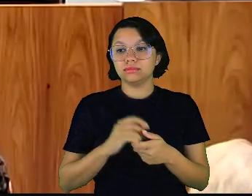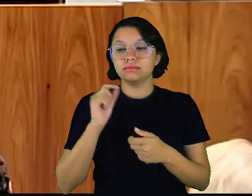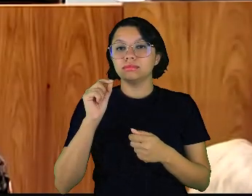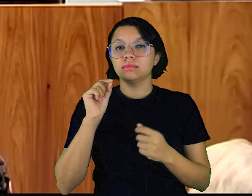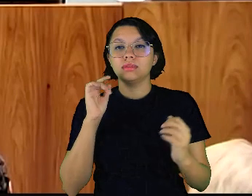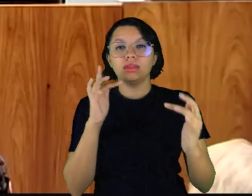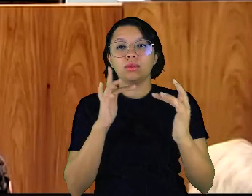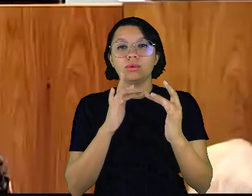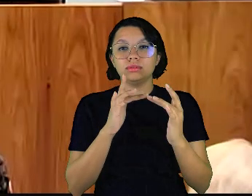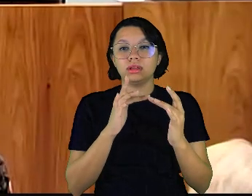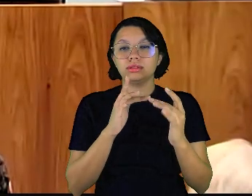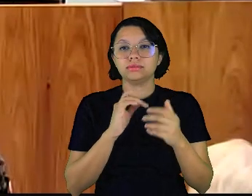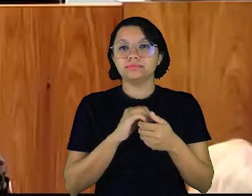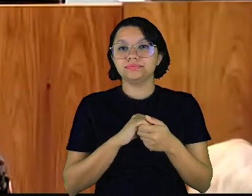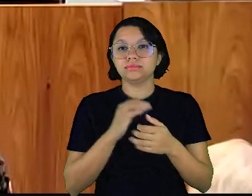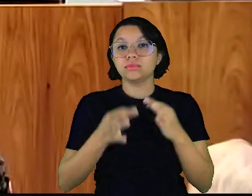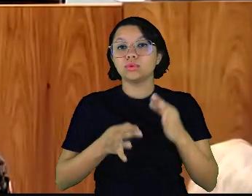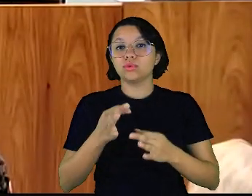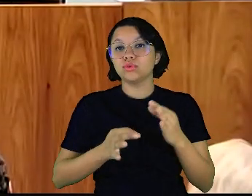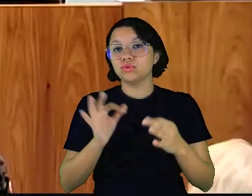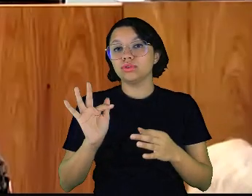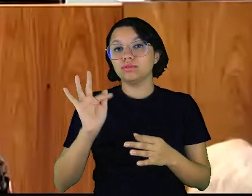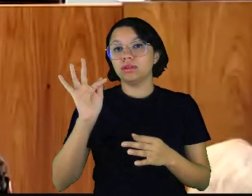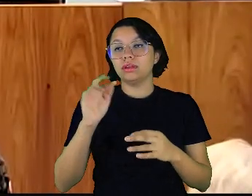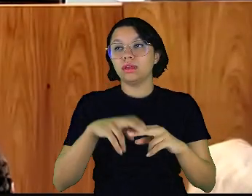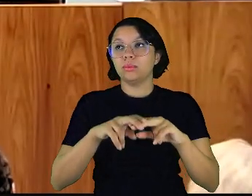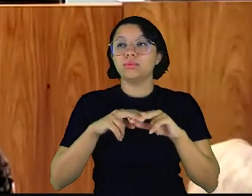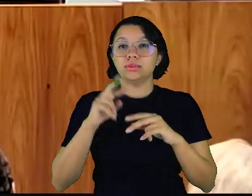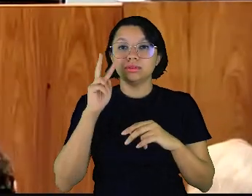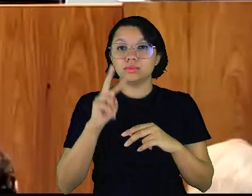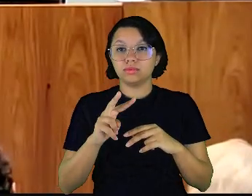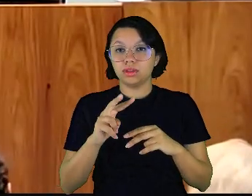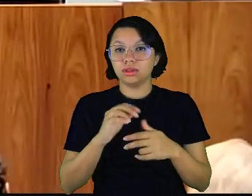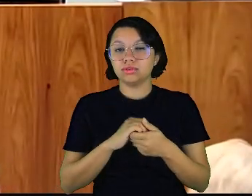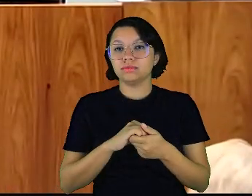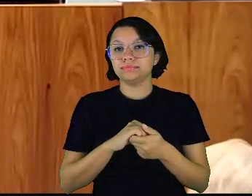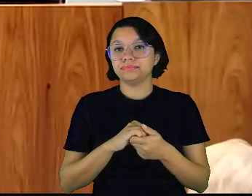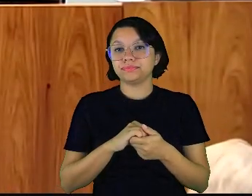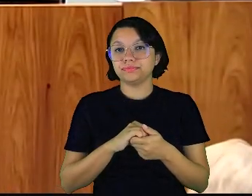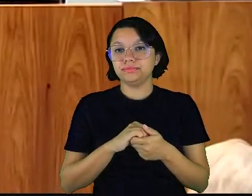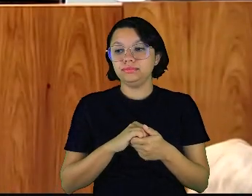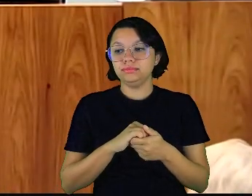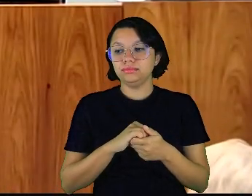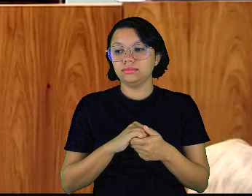entra em contato com a Justiça Federal. Por isso, eu vejo com